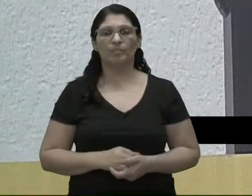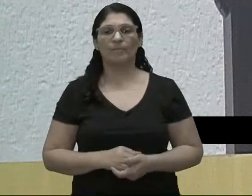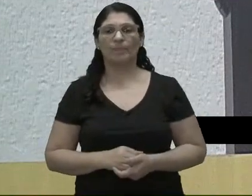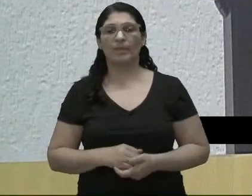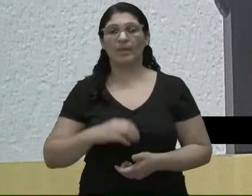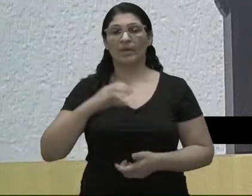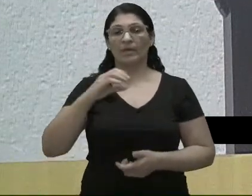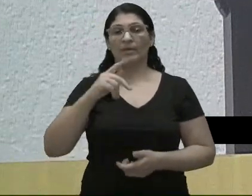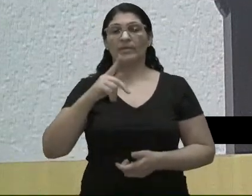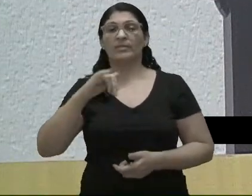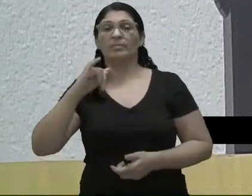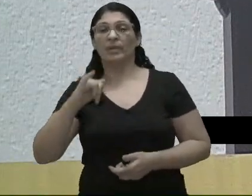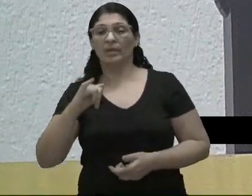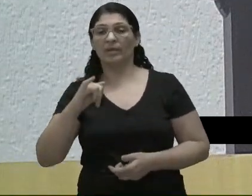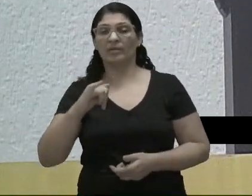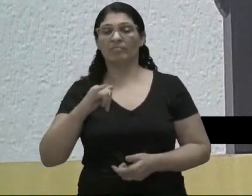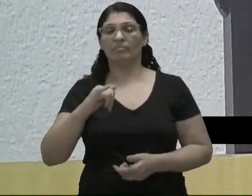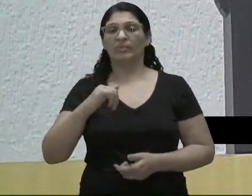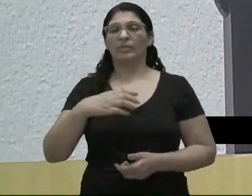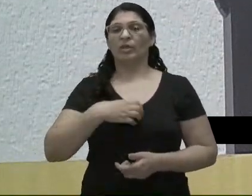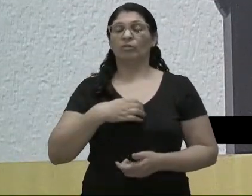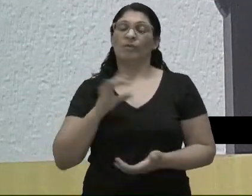CPI é tudo de forma oficial.